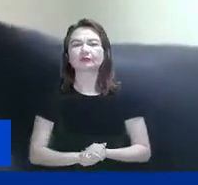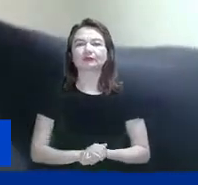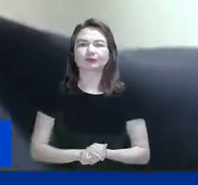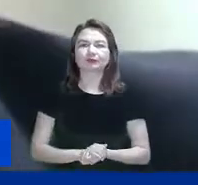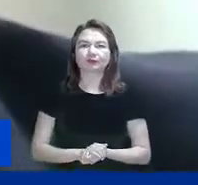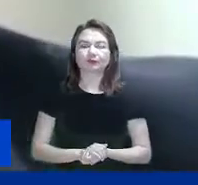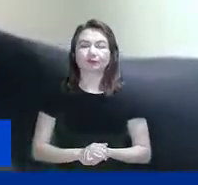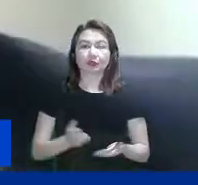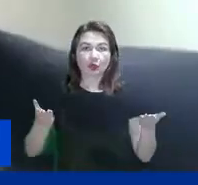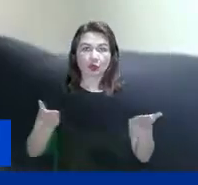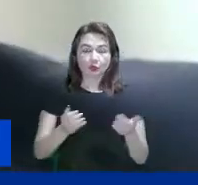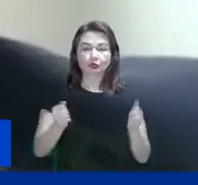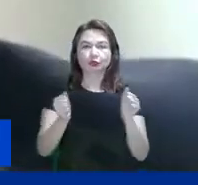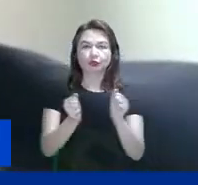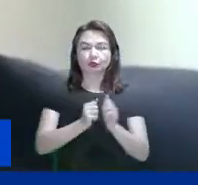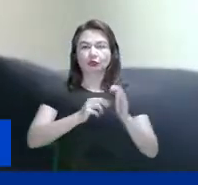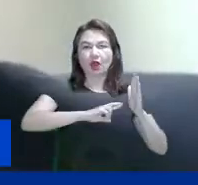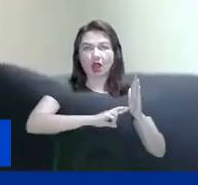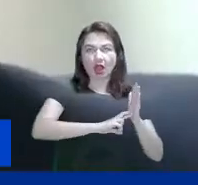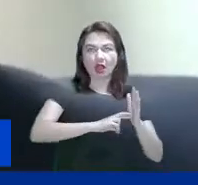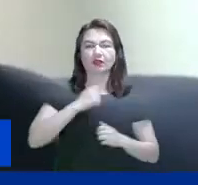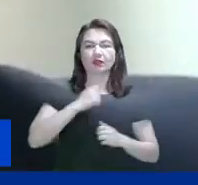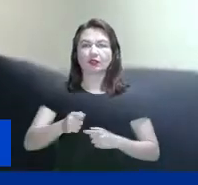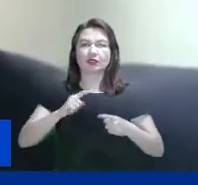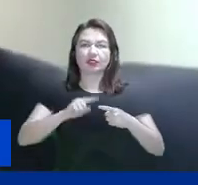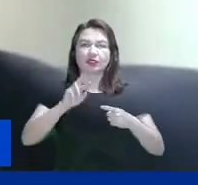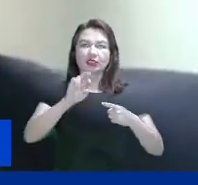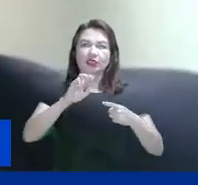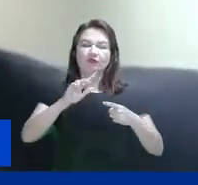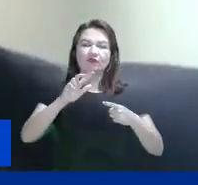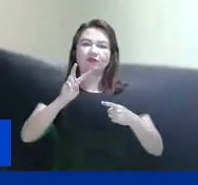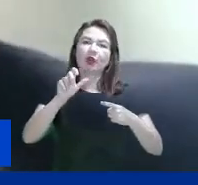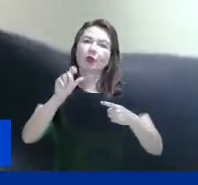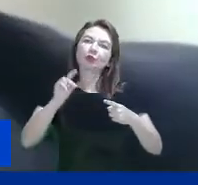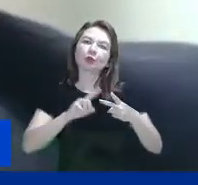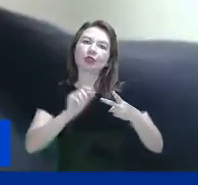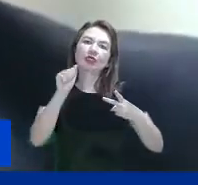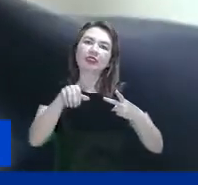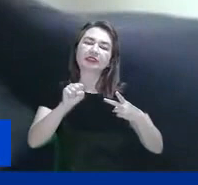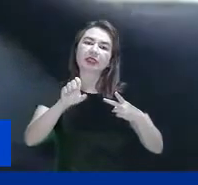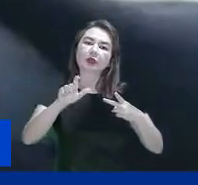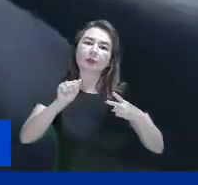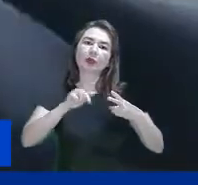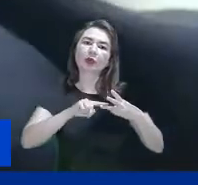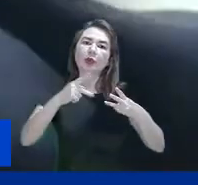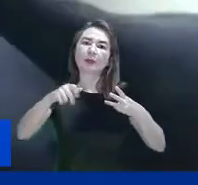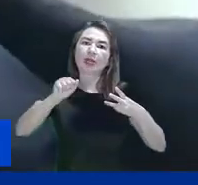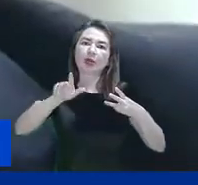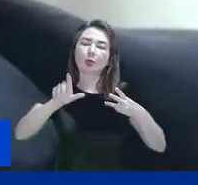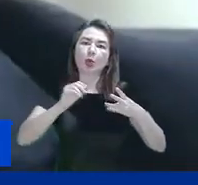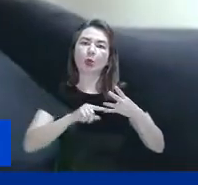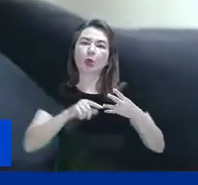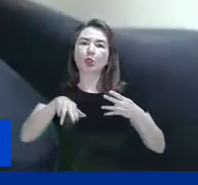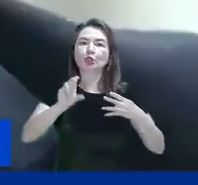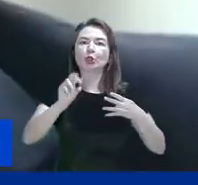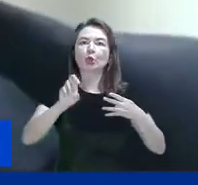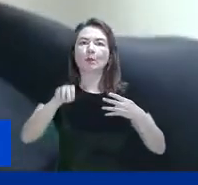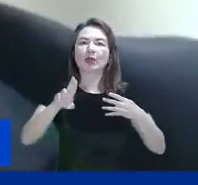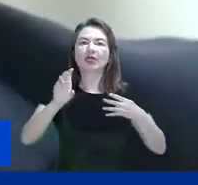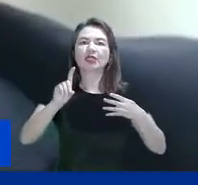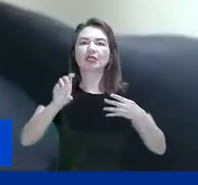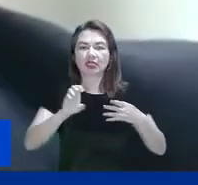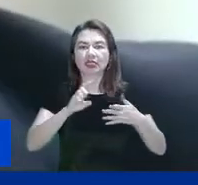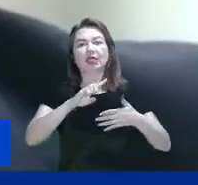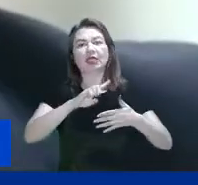como vogais junto com a relatora os juízes Rivaldo Valente, Anselmo Gonçalves, Paulo Madeira, Normande Souza e João